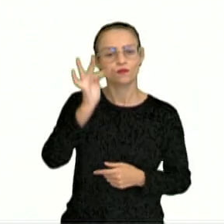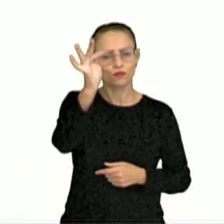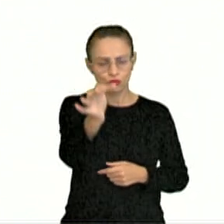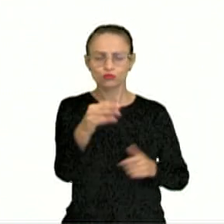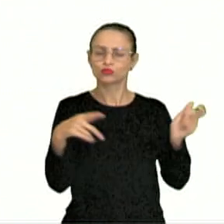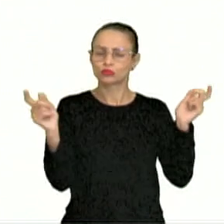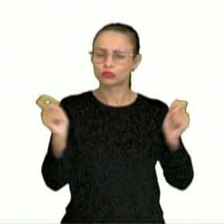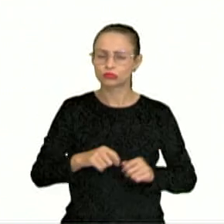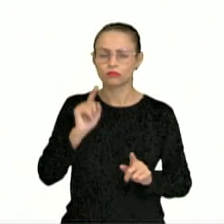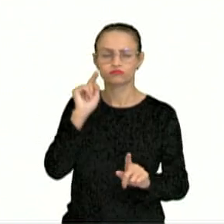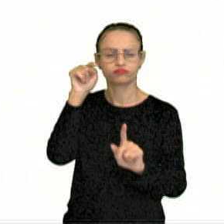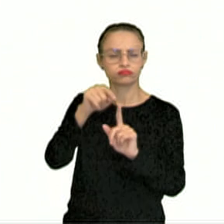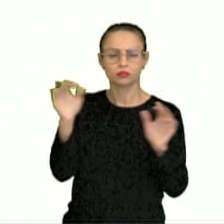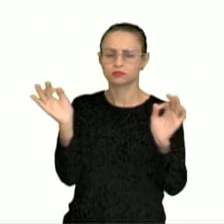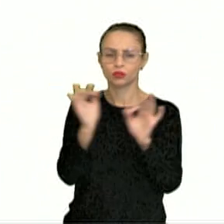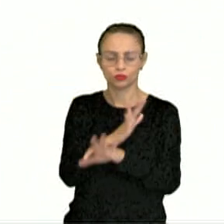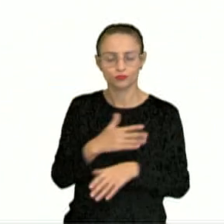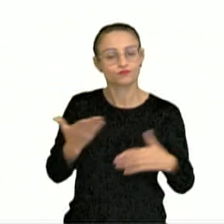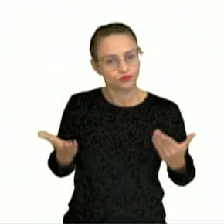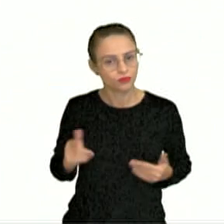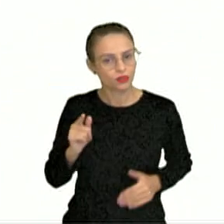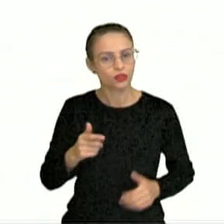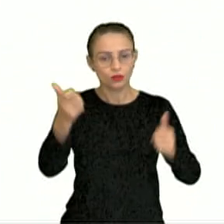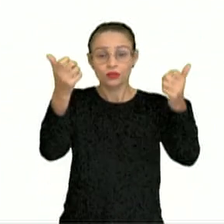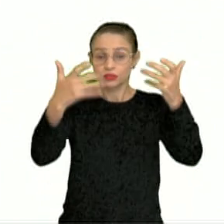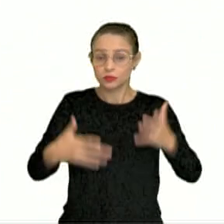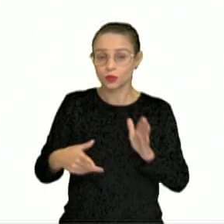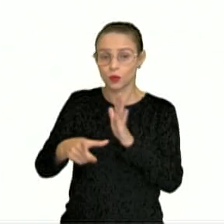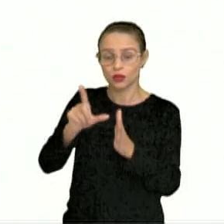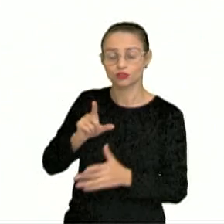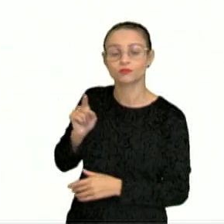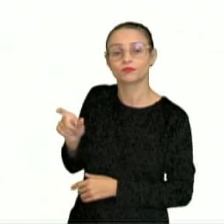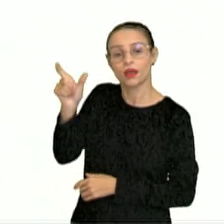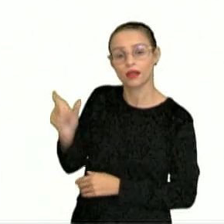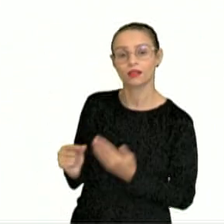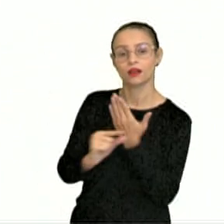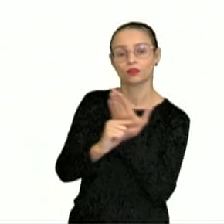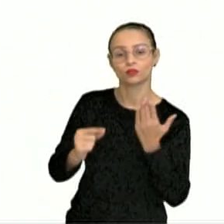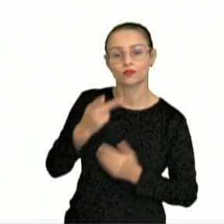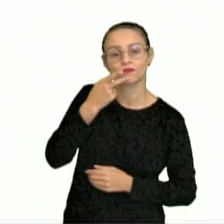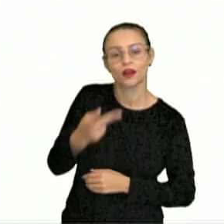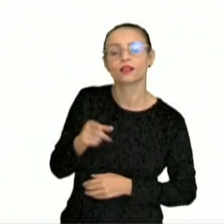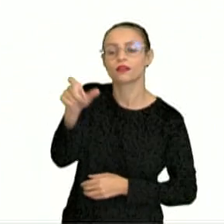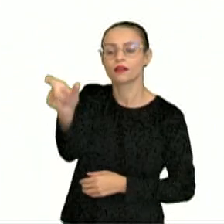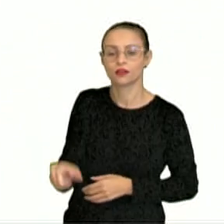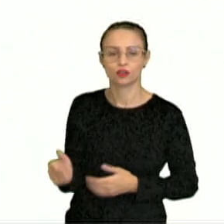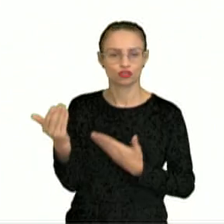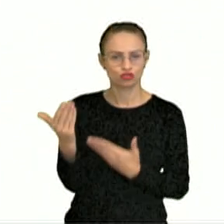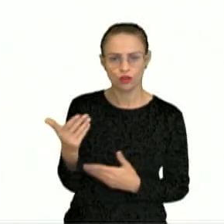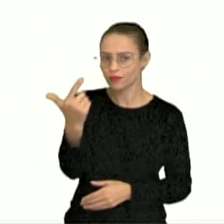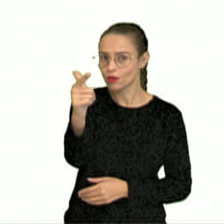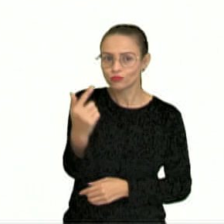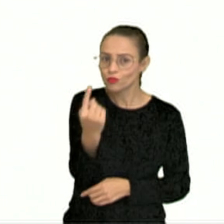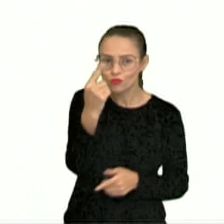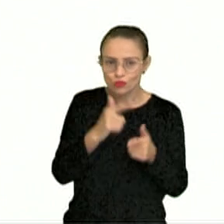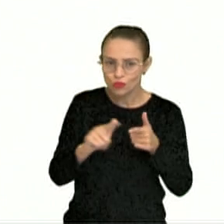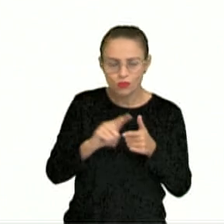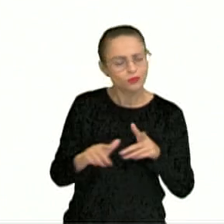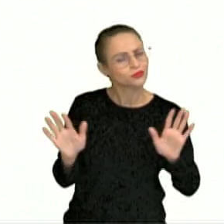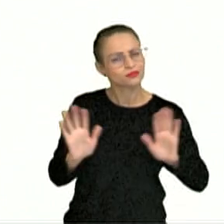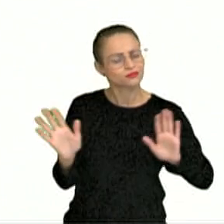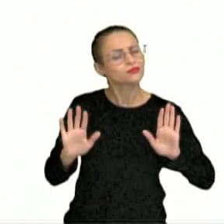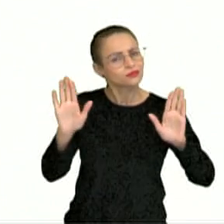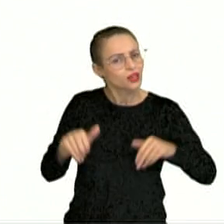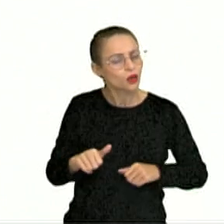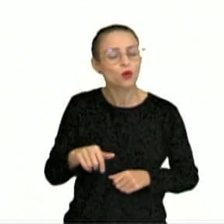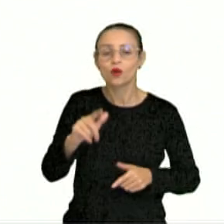Isso mesmo, já havíamos falado sobre isso. Quando ela cita que o jovem não tem nenhum problema, é isso,